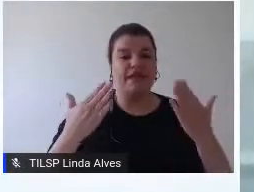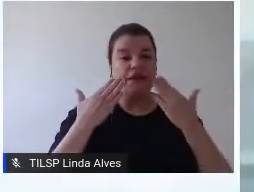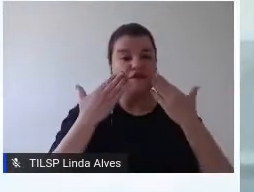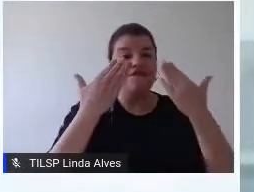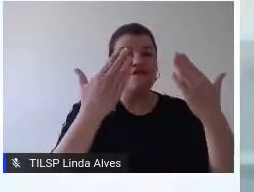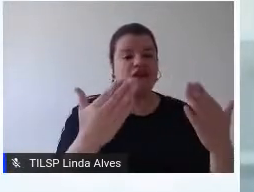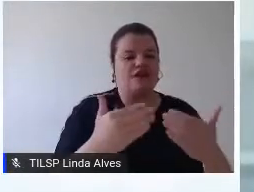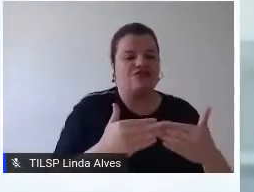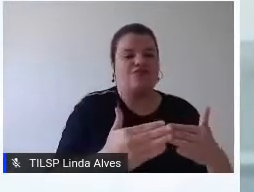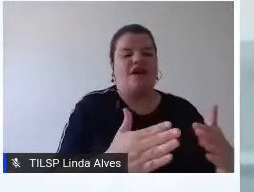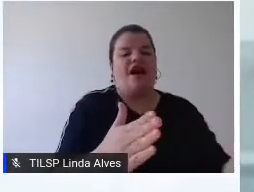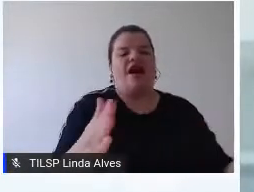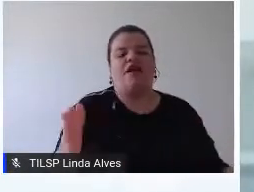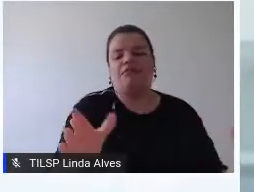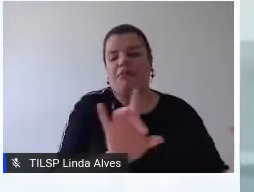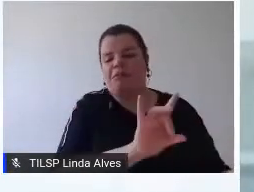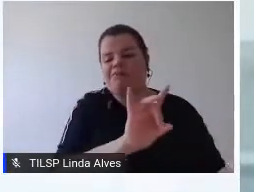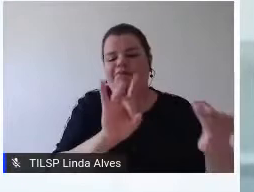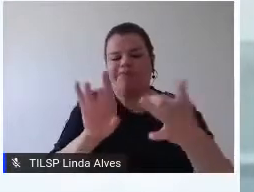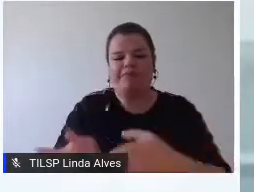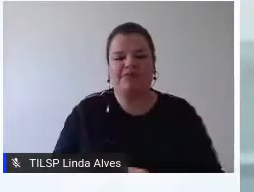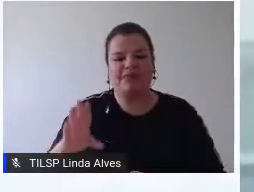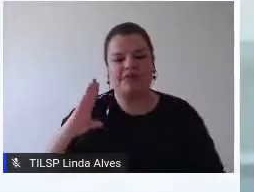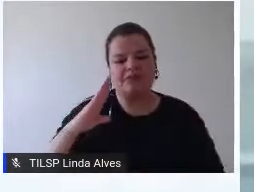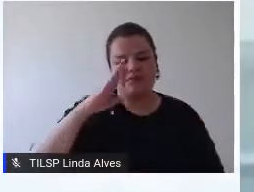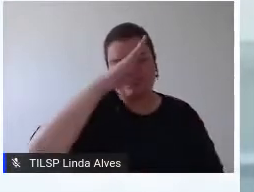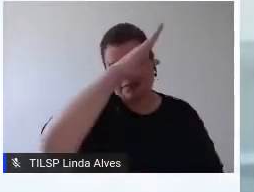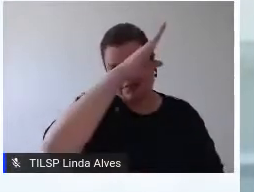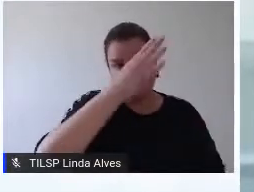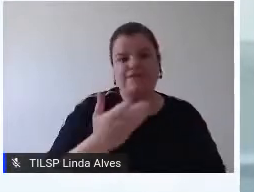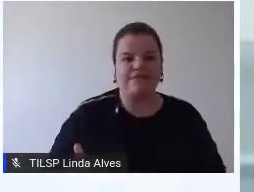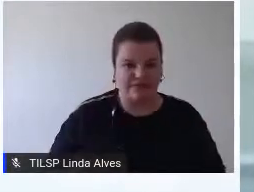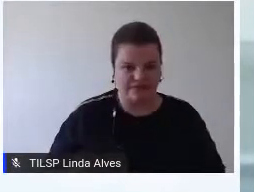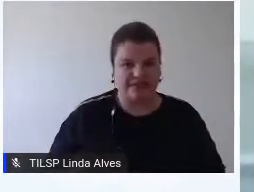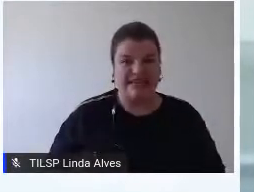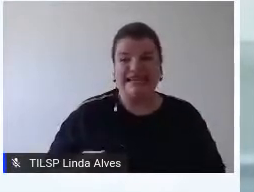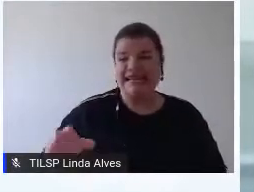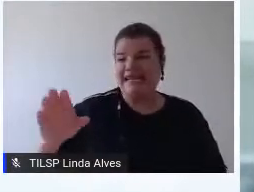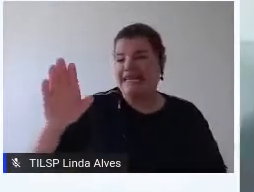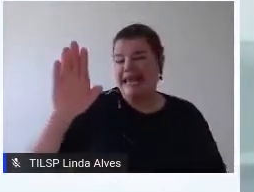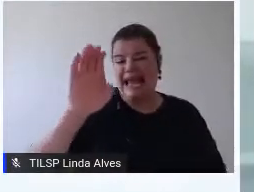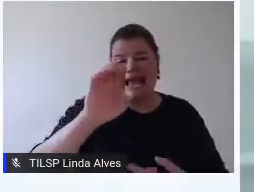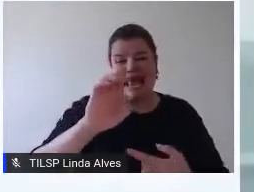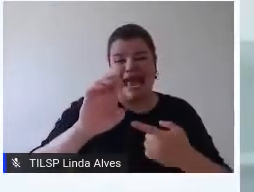derrotar o bolsonarismo. Frente ampla para derrotar a extrema esquerda,